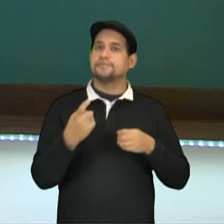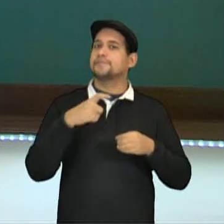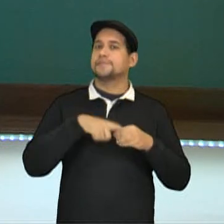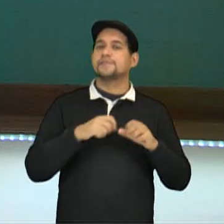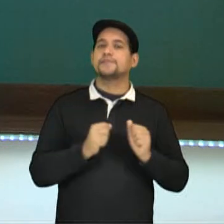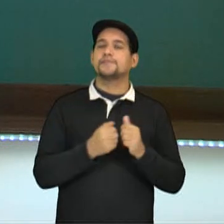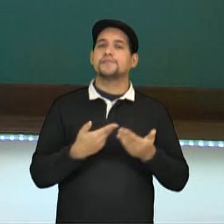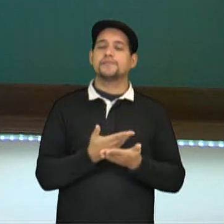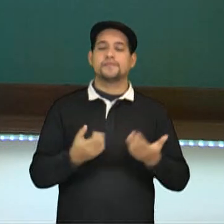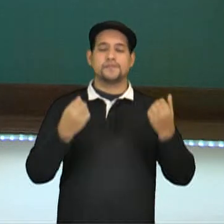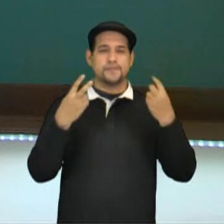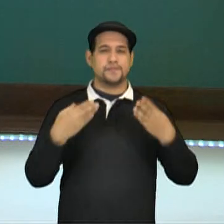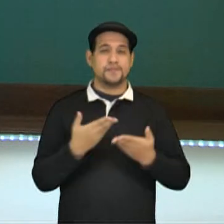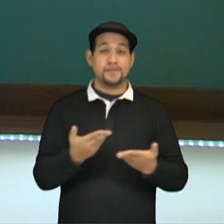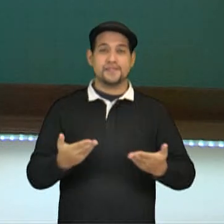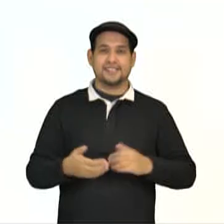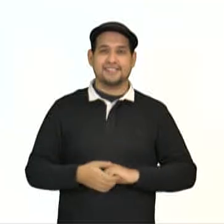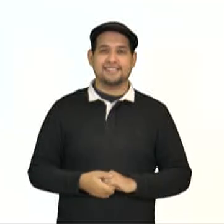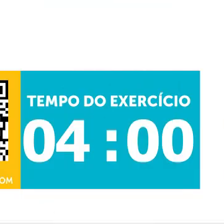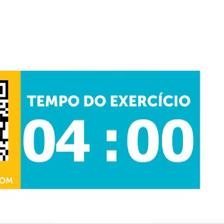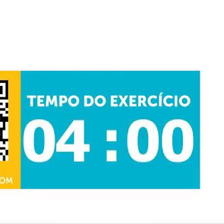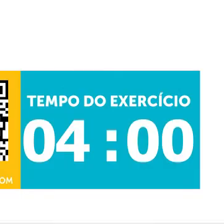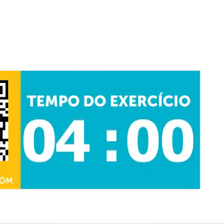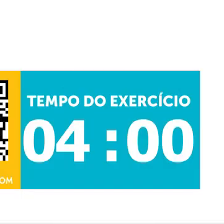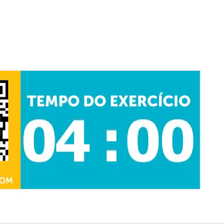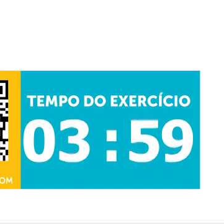já comentando as respostas com vocês.